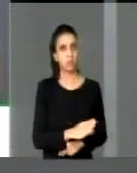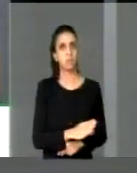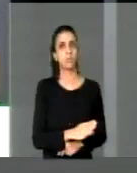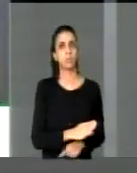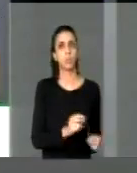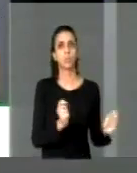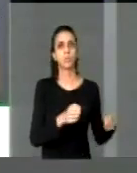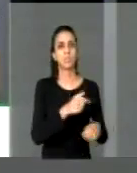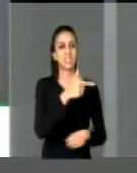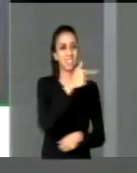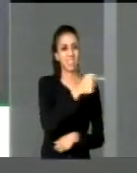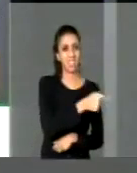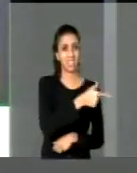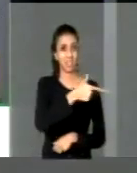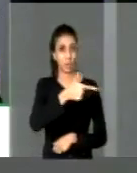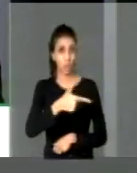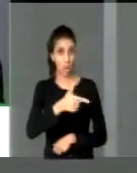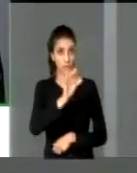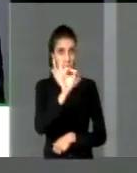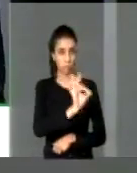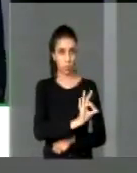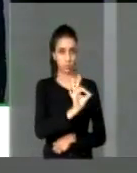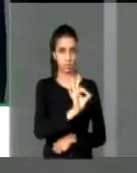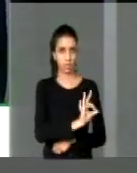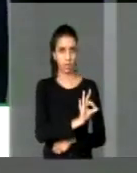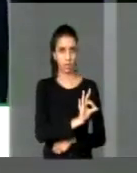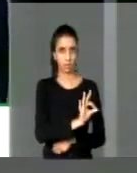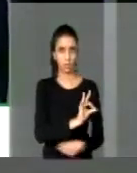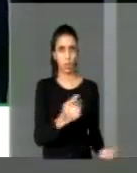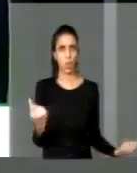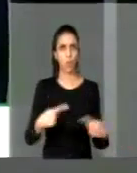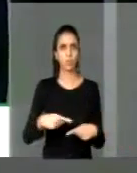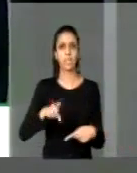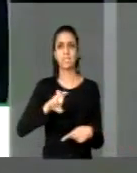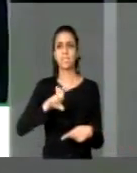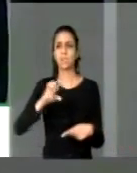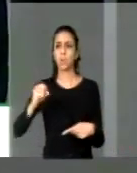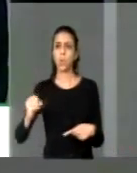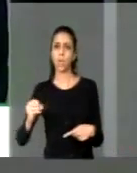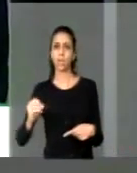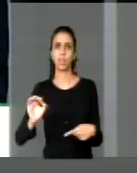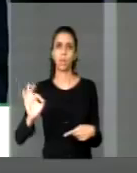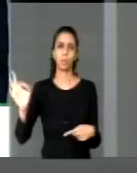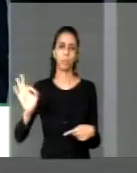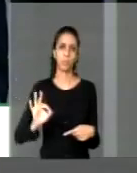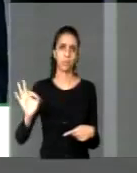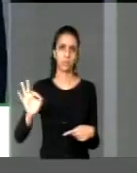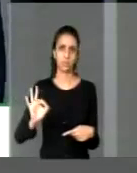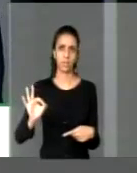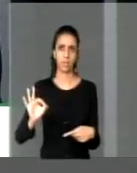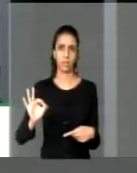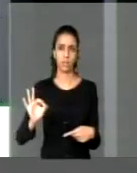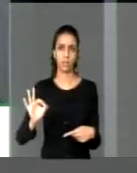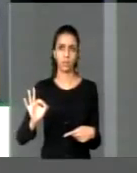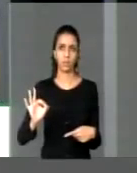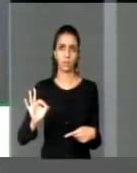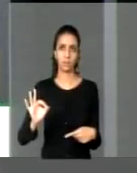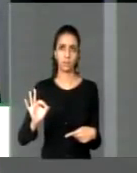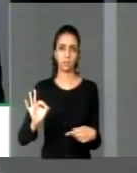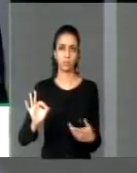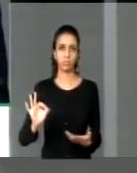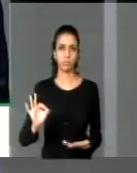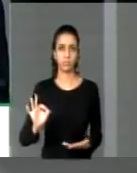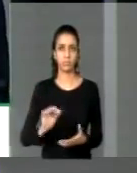alcançou 72%, contra 50% entre 99 a 2004, e